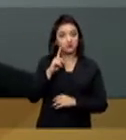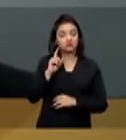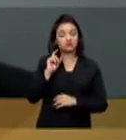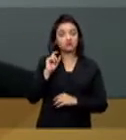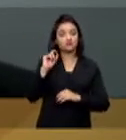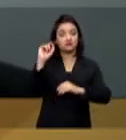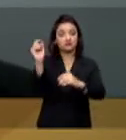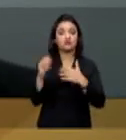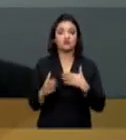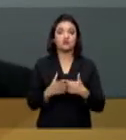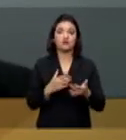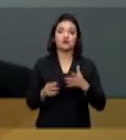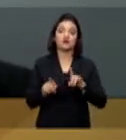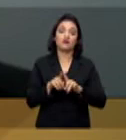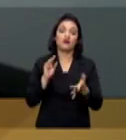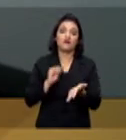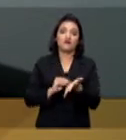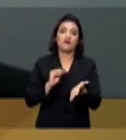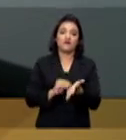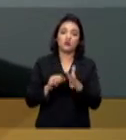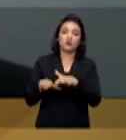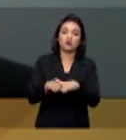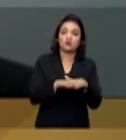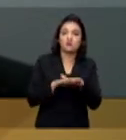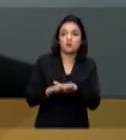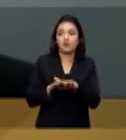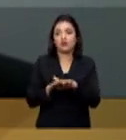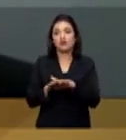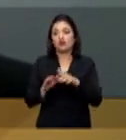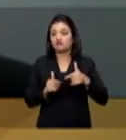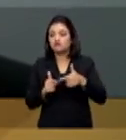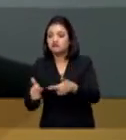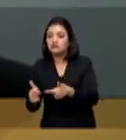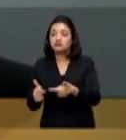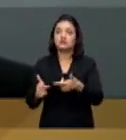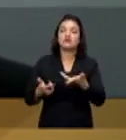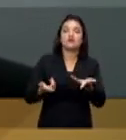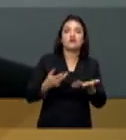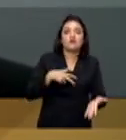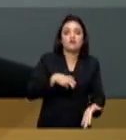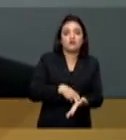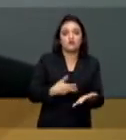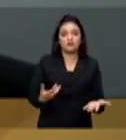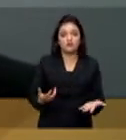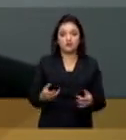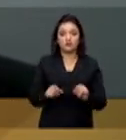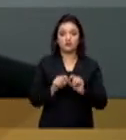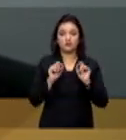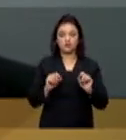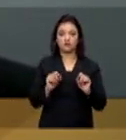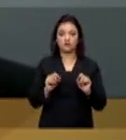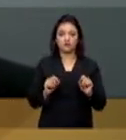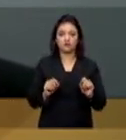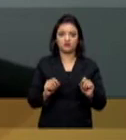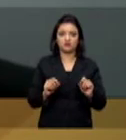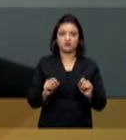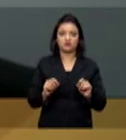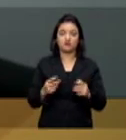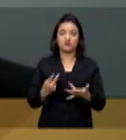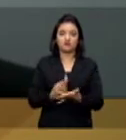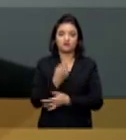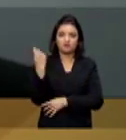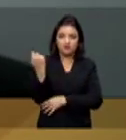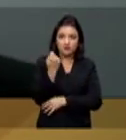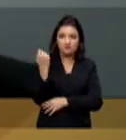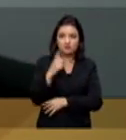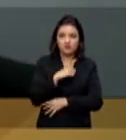evidente a falta de harmonia entre o delito e a pena. Há, com efeito, verdadeira e gritante distorção entre a gravidade da conduta descrita nesse inciso